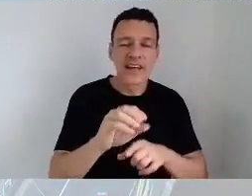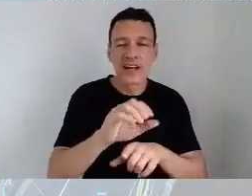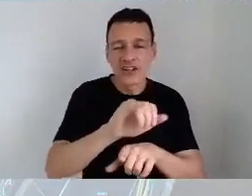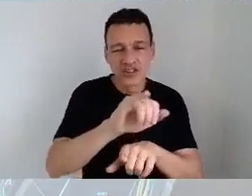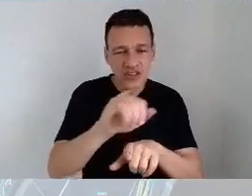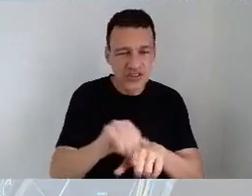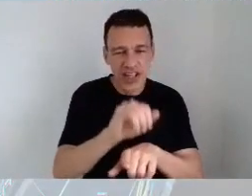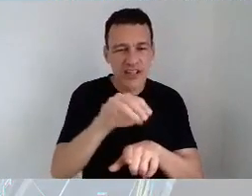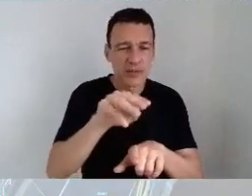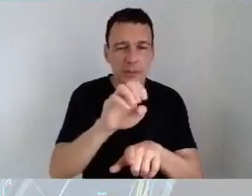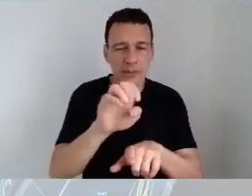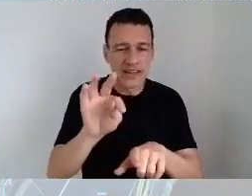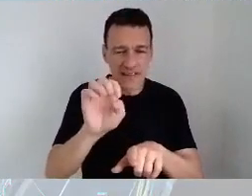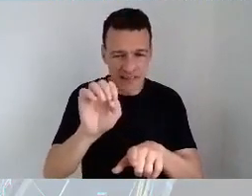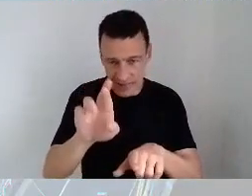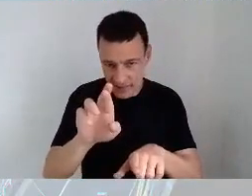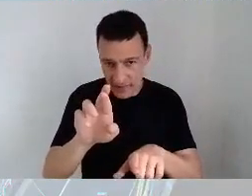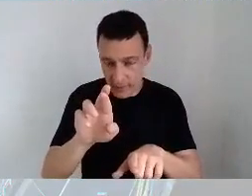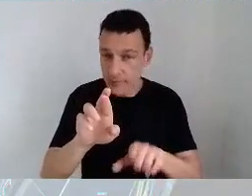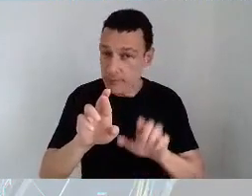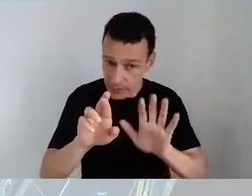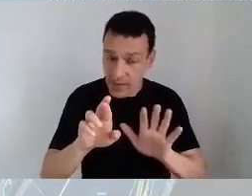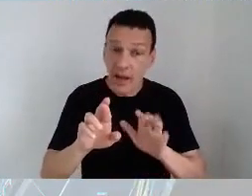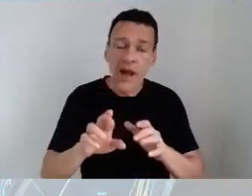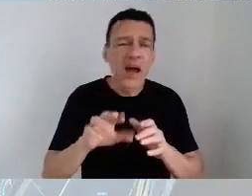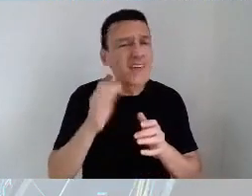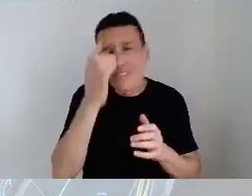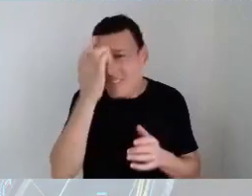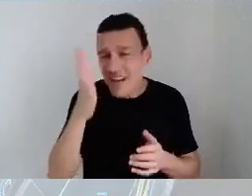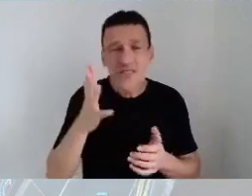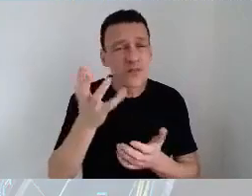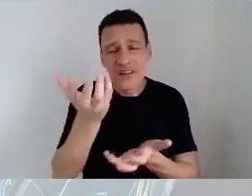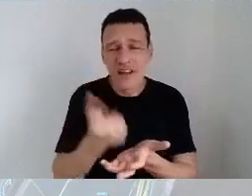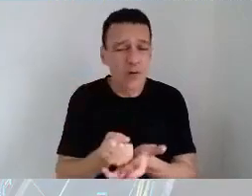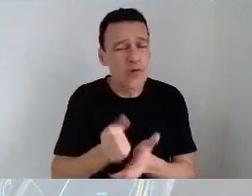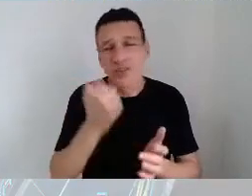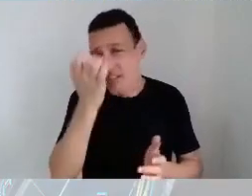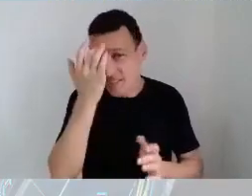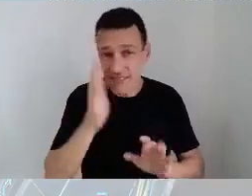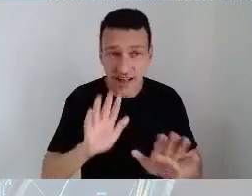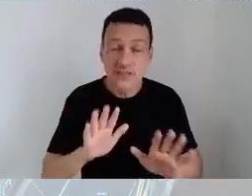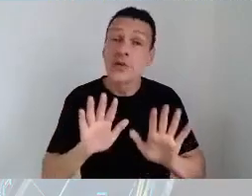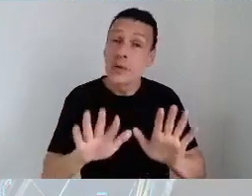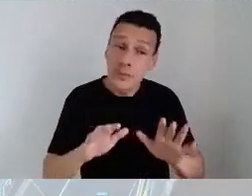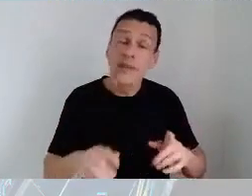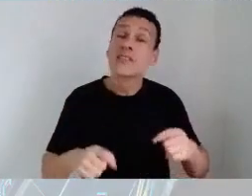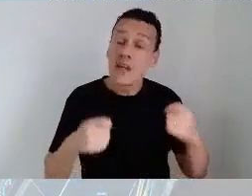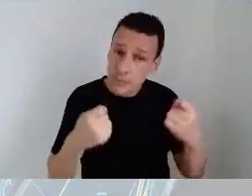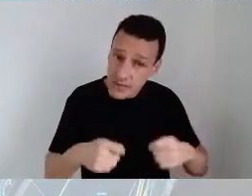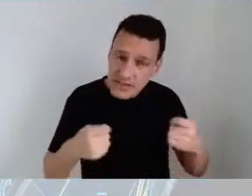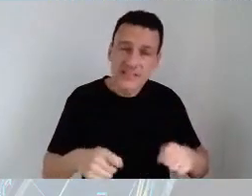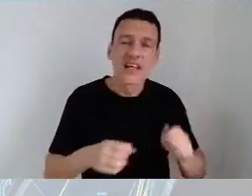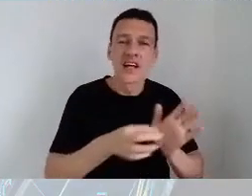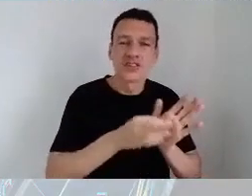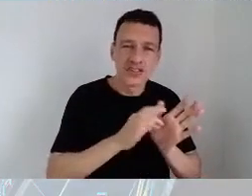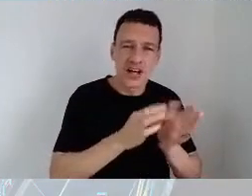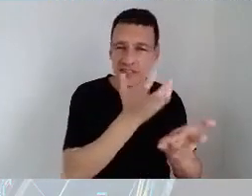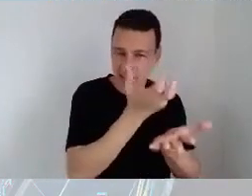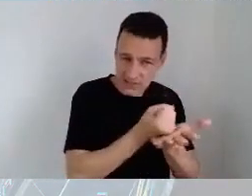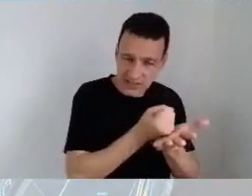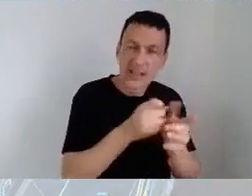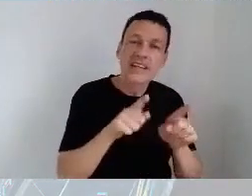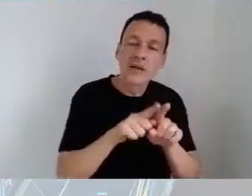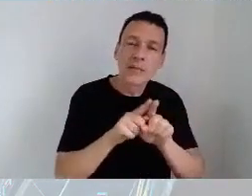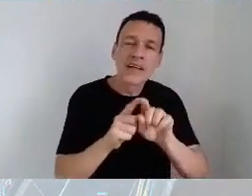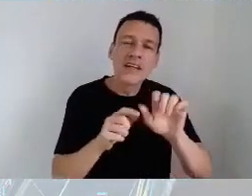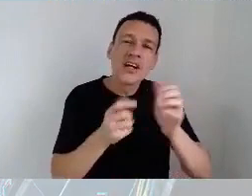comentou, é só você fazer o download dele. Qual o pré-requisito? Eu ter o Java instalado, o Java Home configurado. Então, aqui eu estou na pasta bin